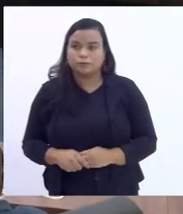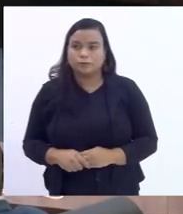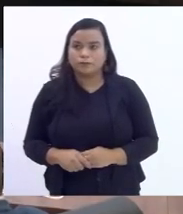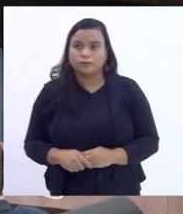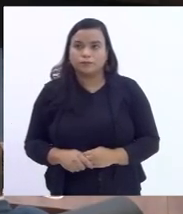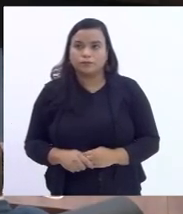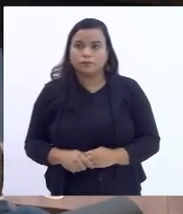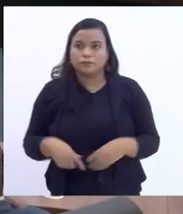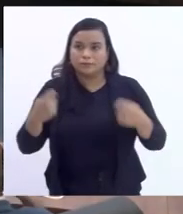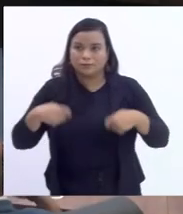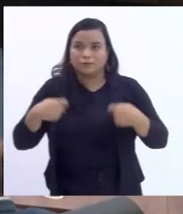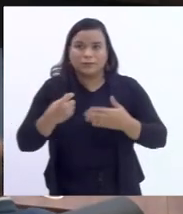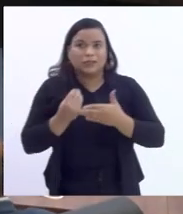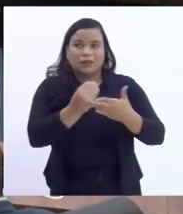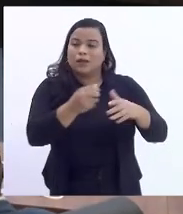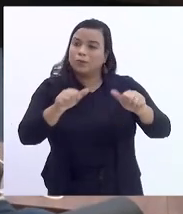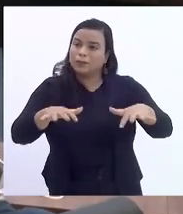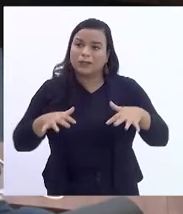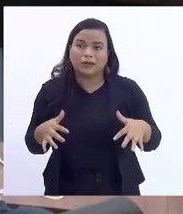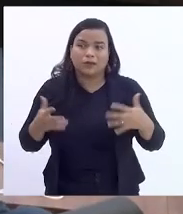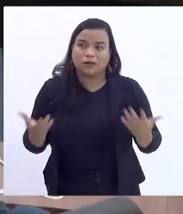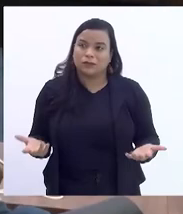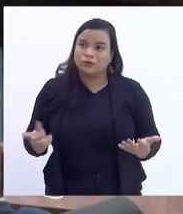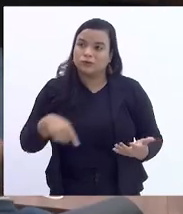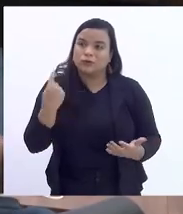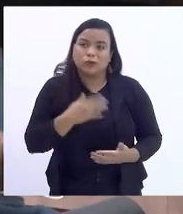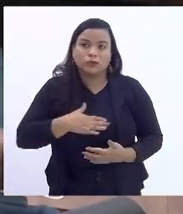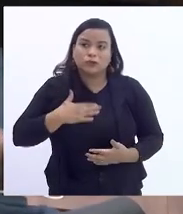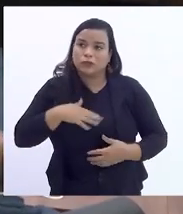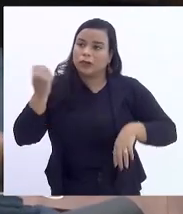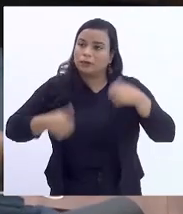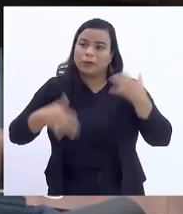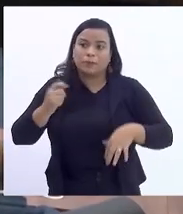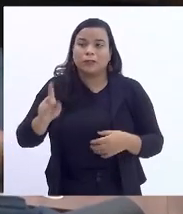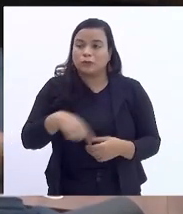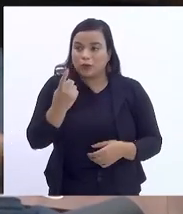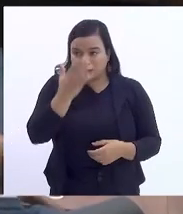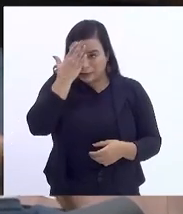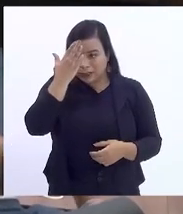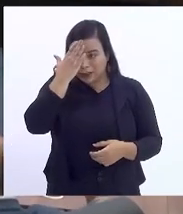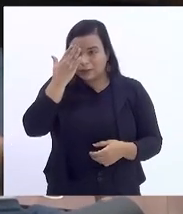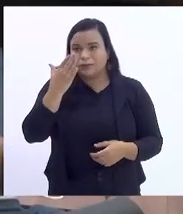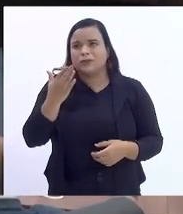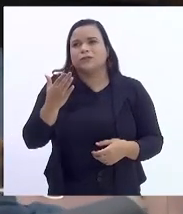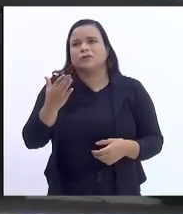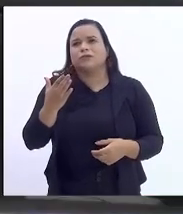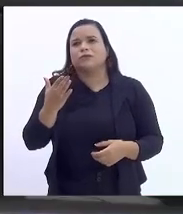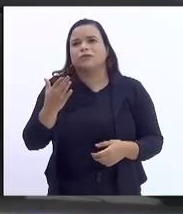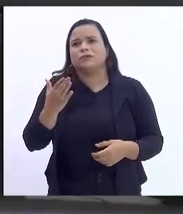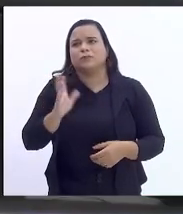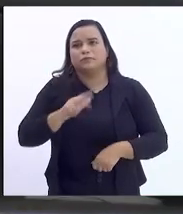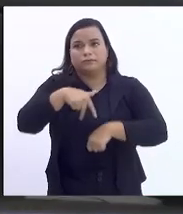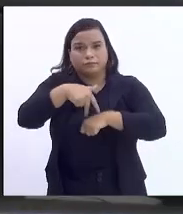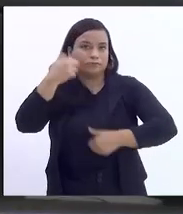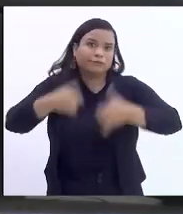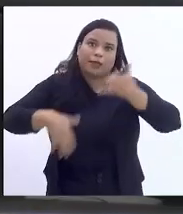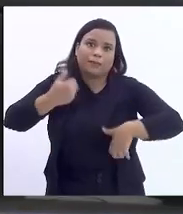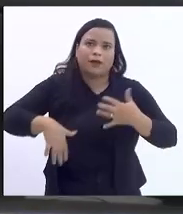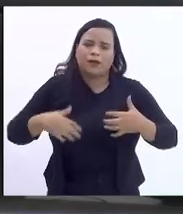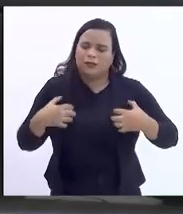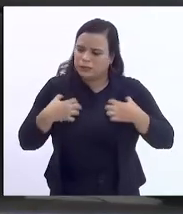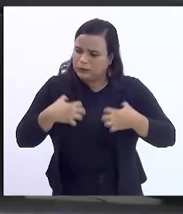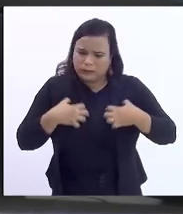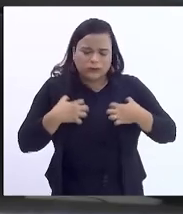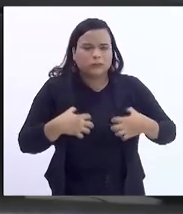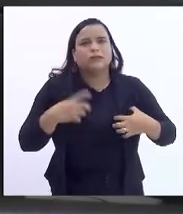e nós temos que entregar o plenário mesmo a gente gostaria muito a gente sabe que os espaços para a gente terminar nossa indignação